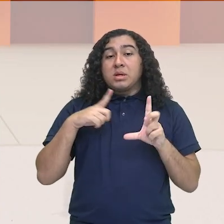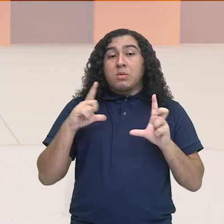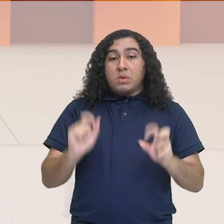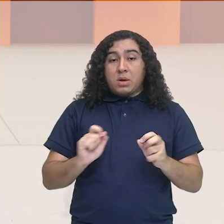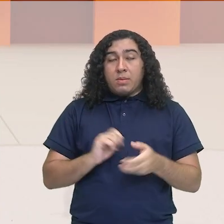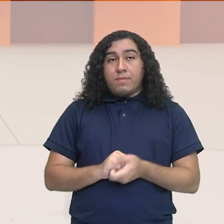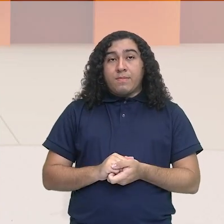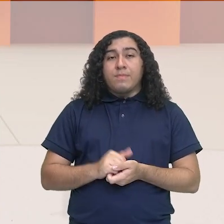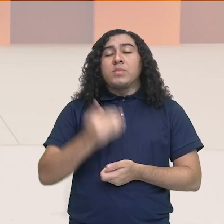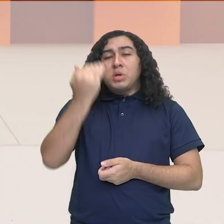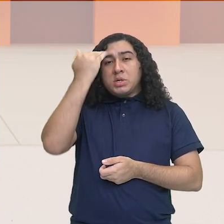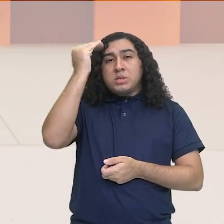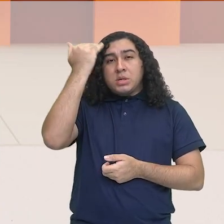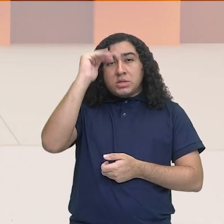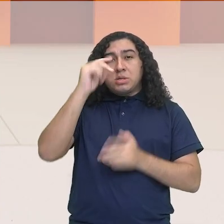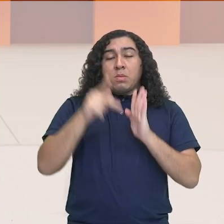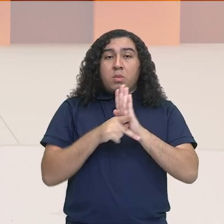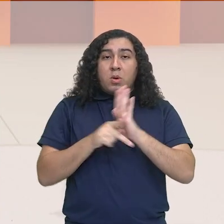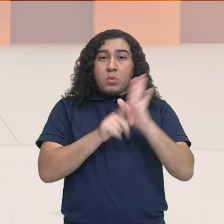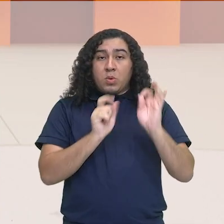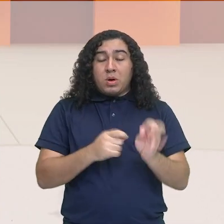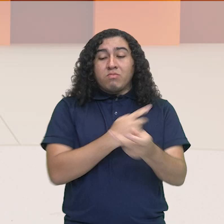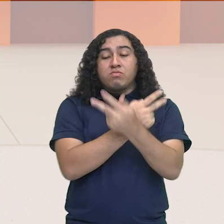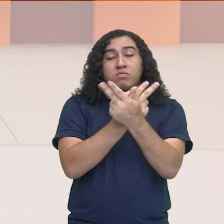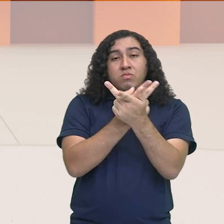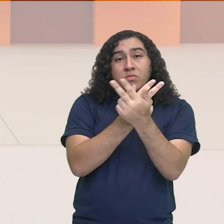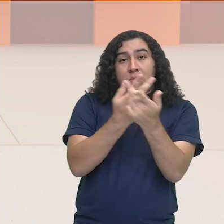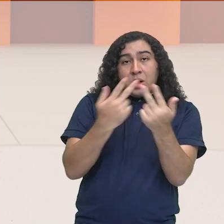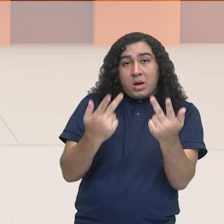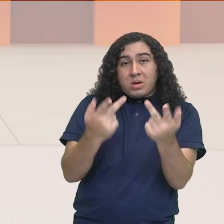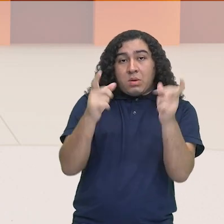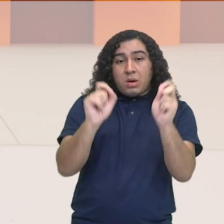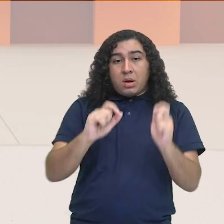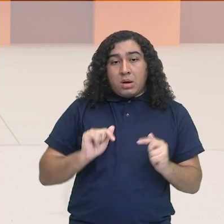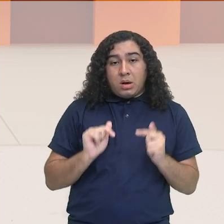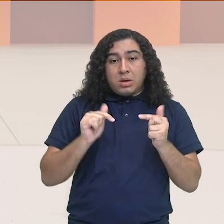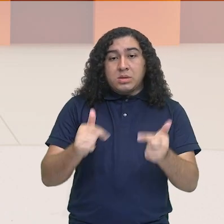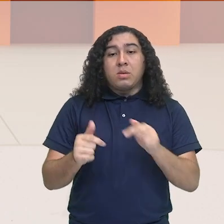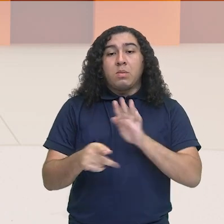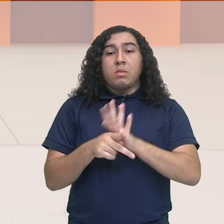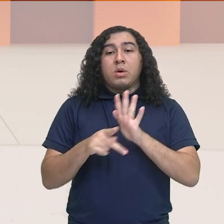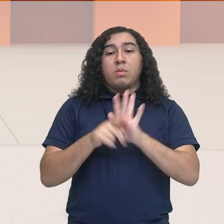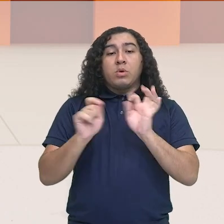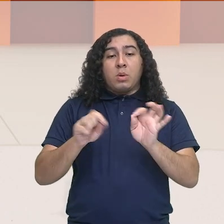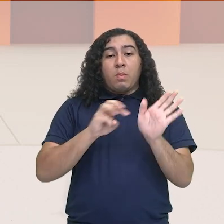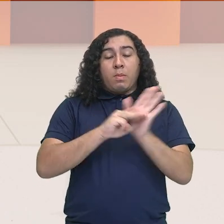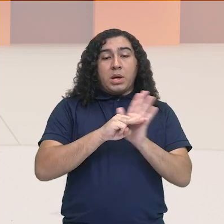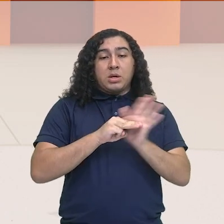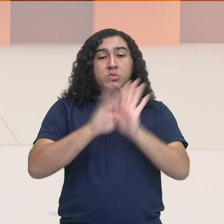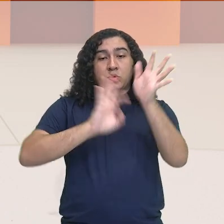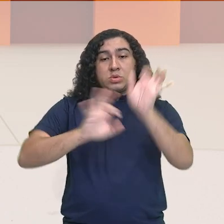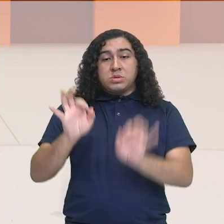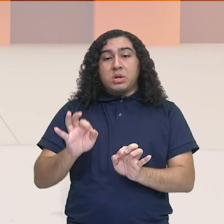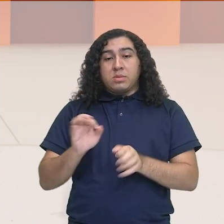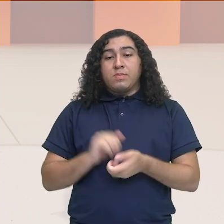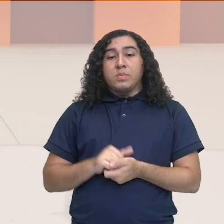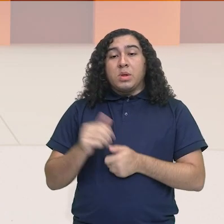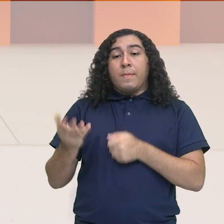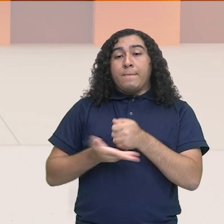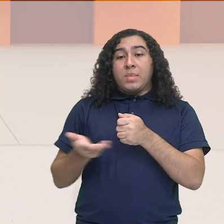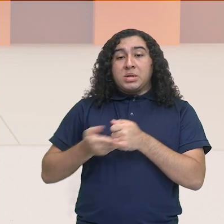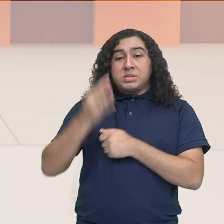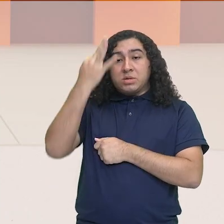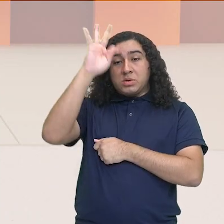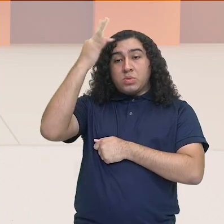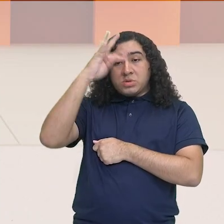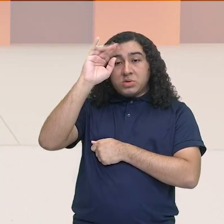ser construídas mediante rigorosa execução de um método organizado, com base